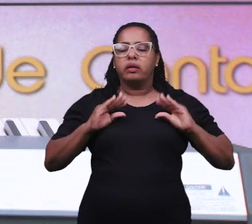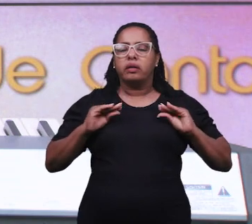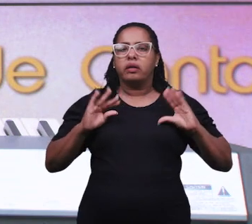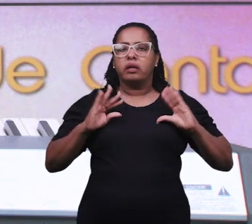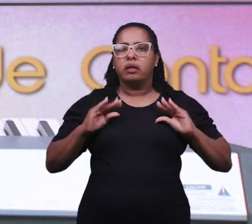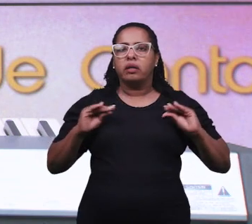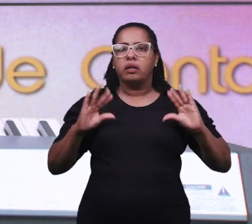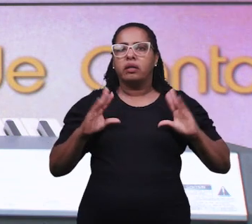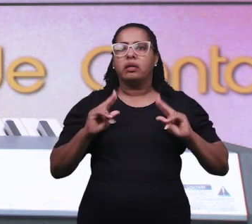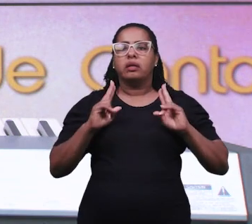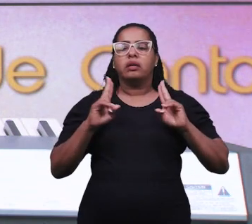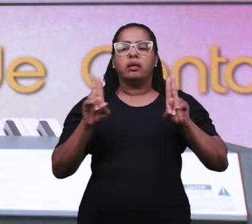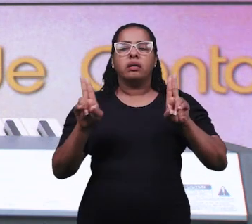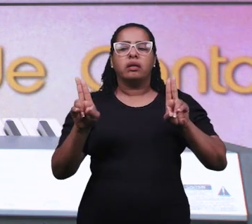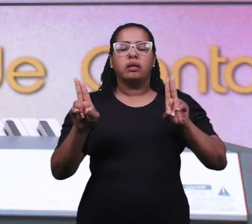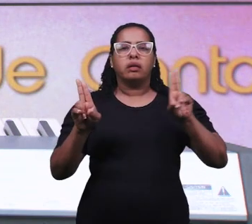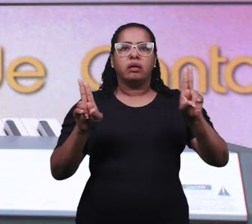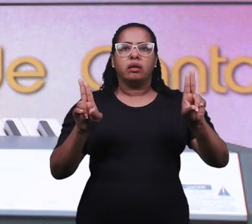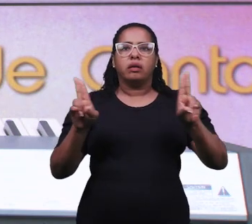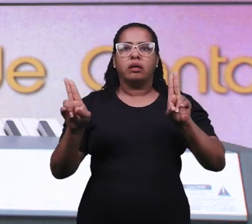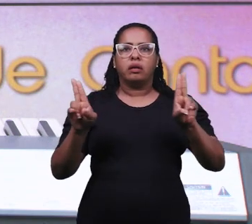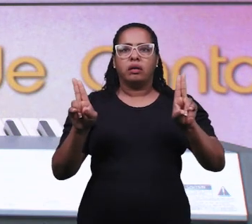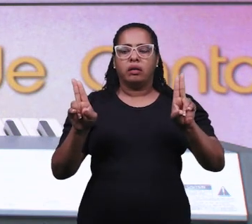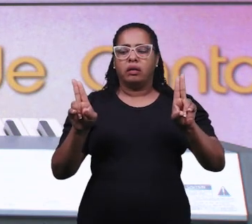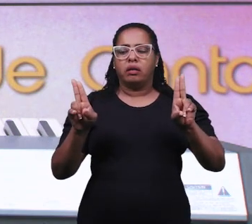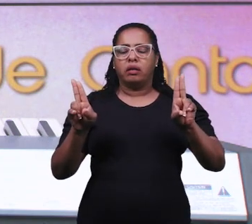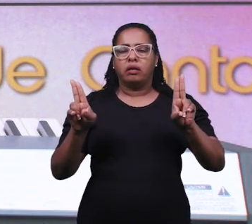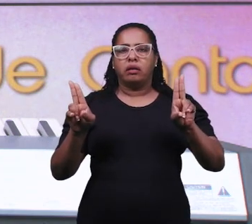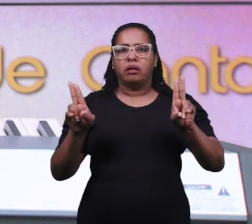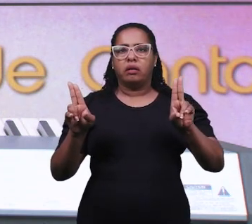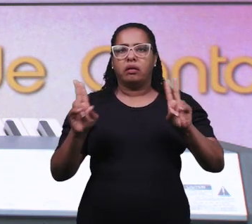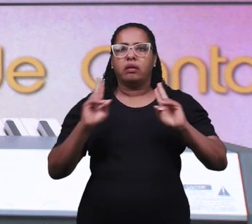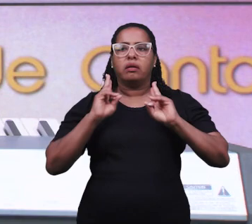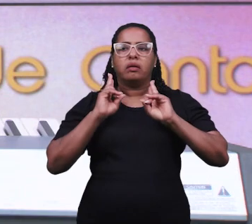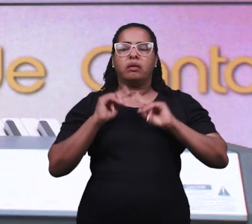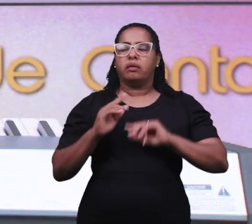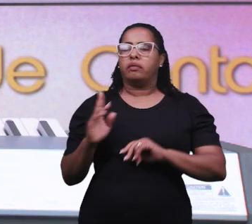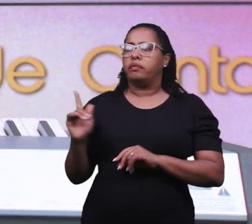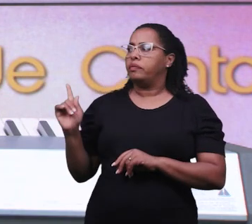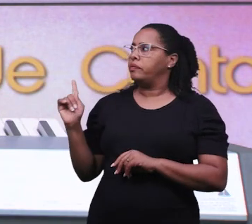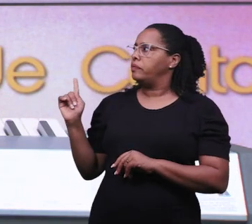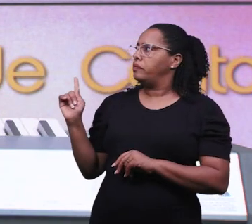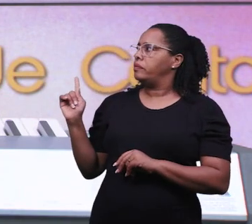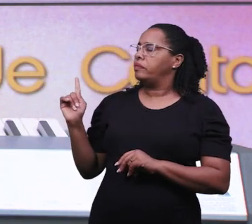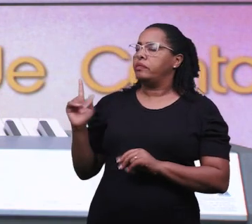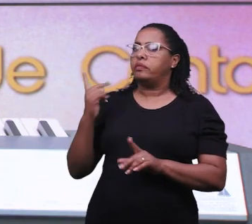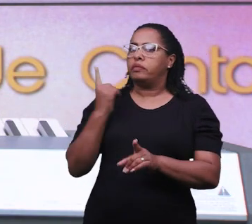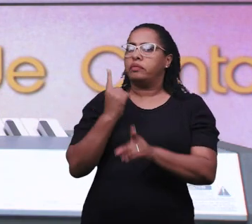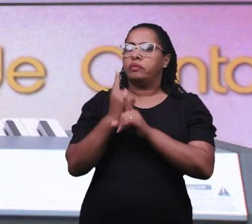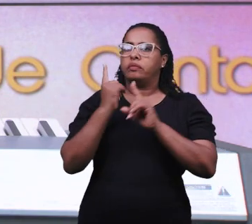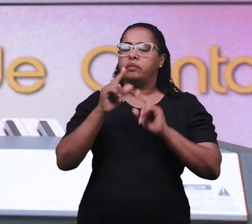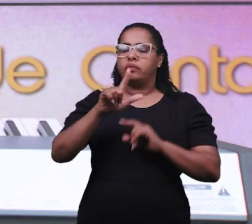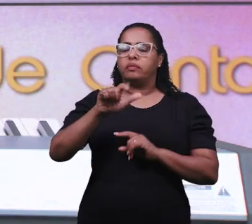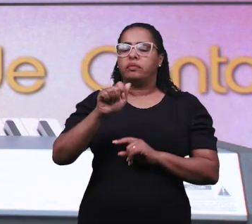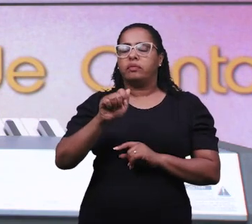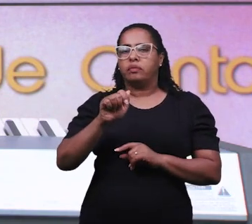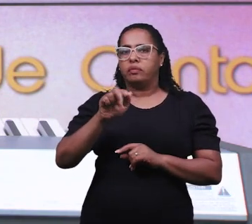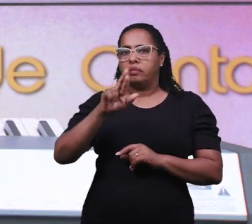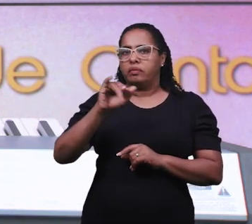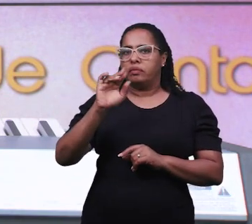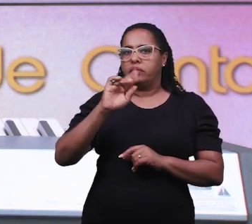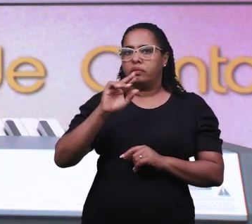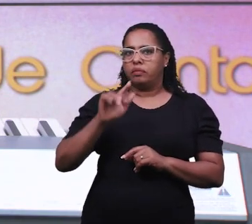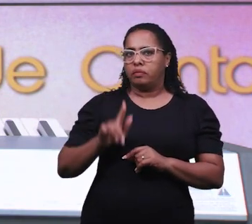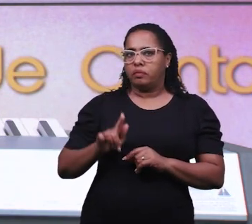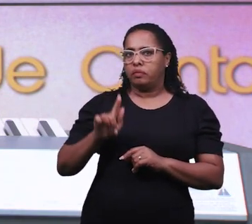essa estrutura de laringe, pescoço. 2 dedos. Achou a laringe? Como que a gente acha a nossa